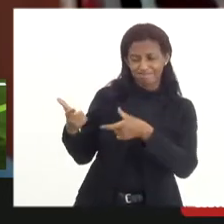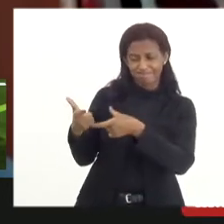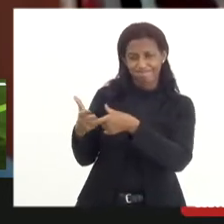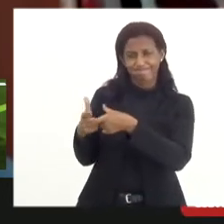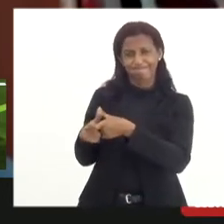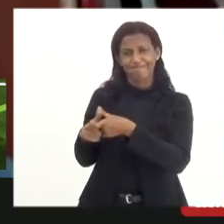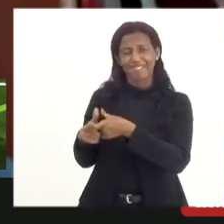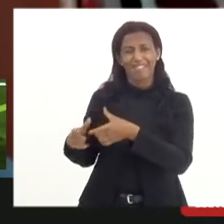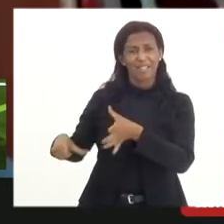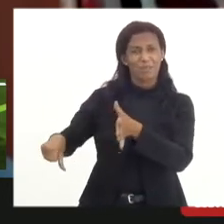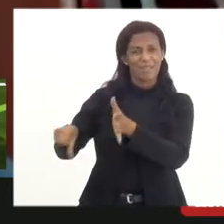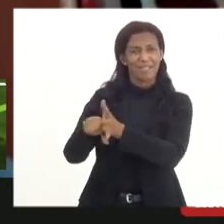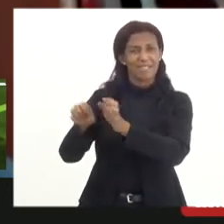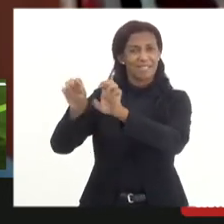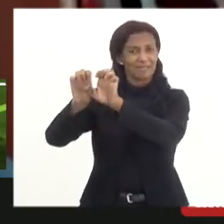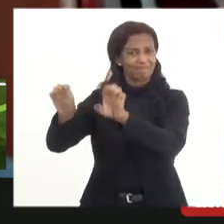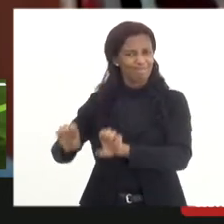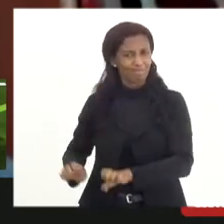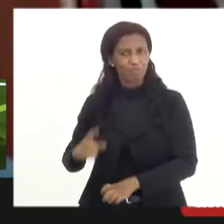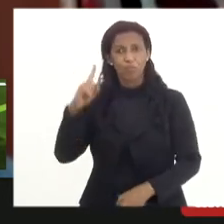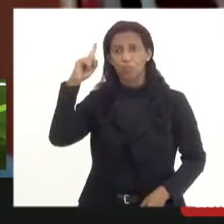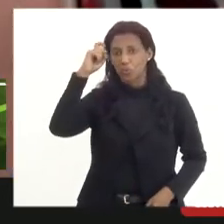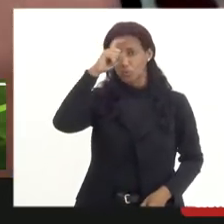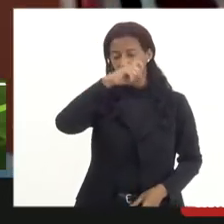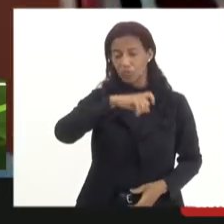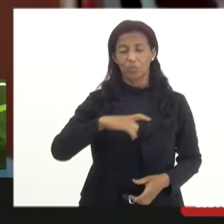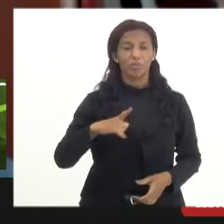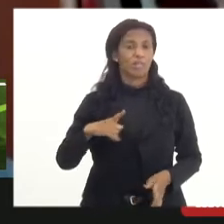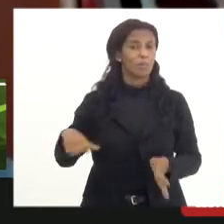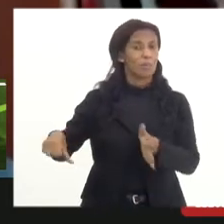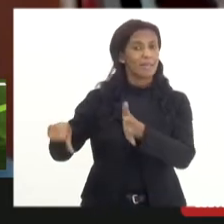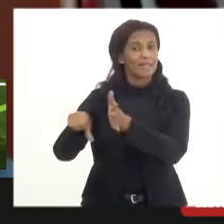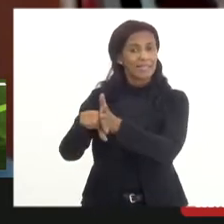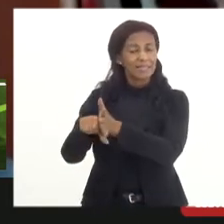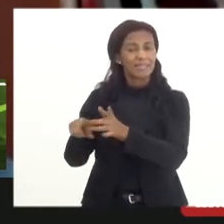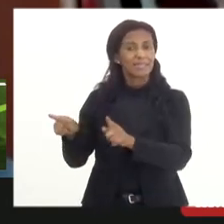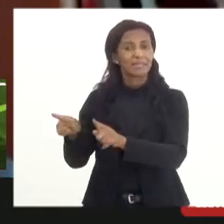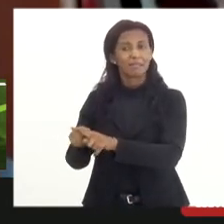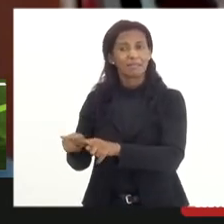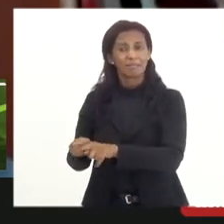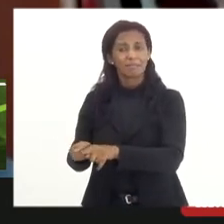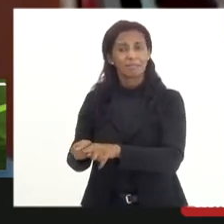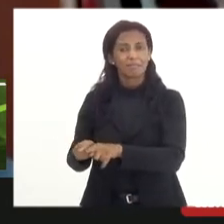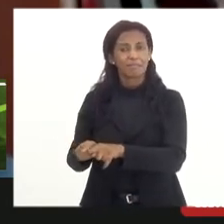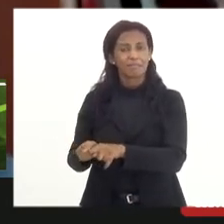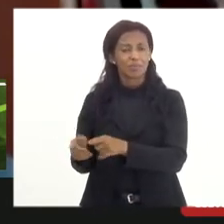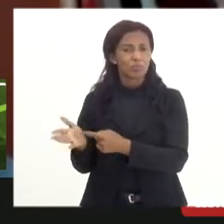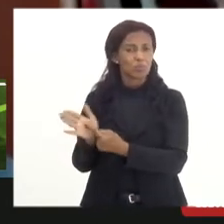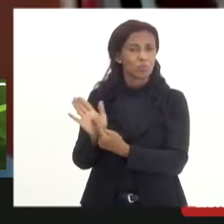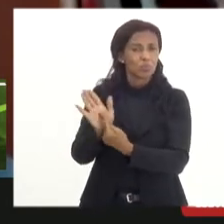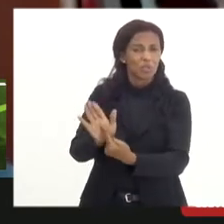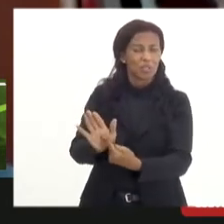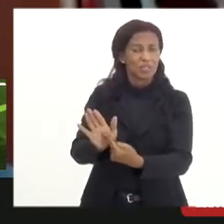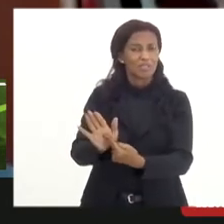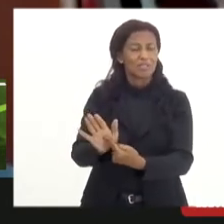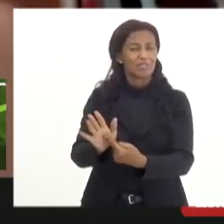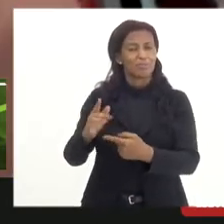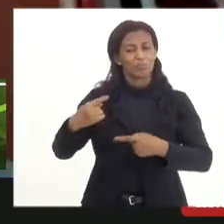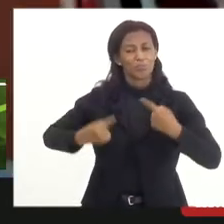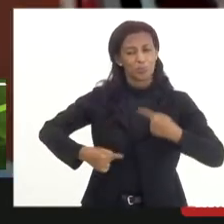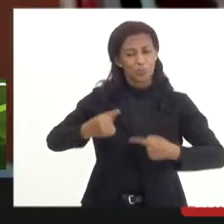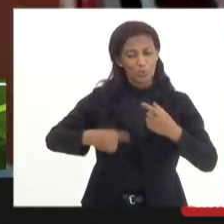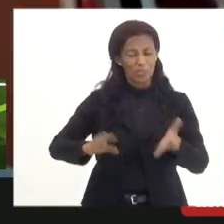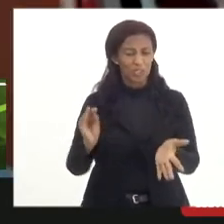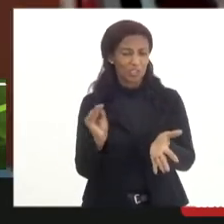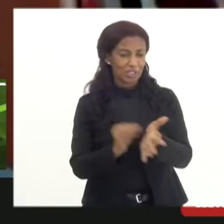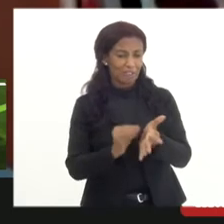uma crise estrutural gravíssima, tem uma crise também de representação política, tem